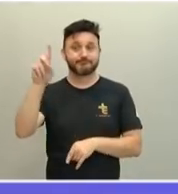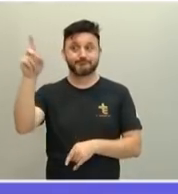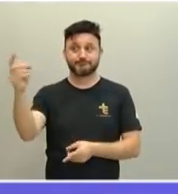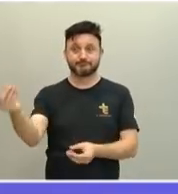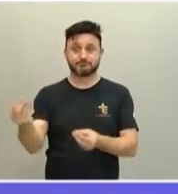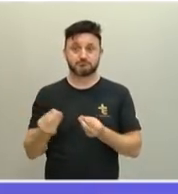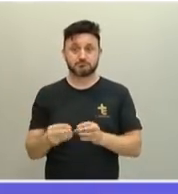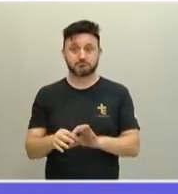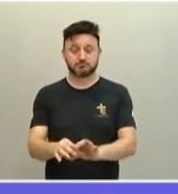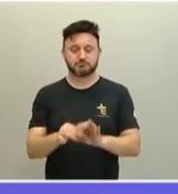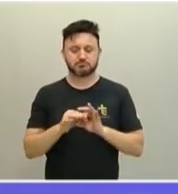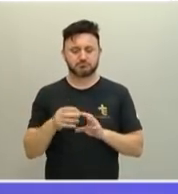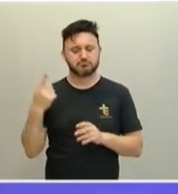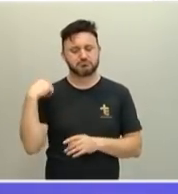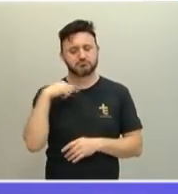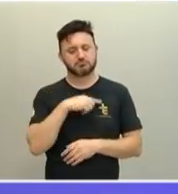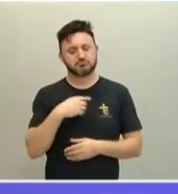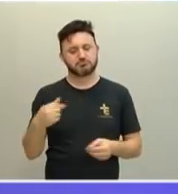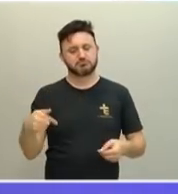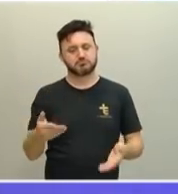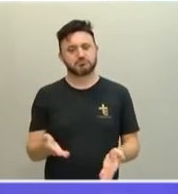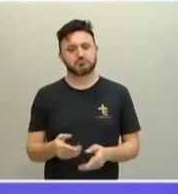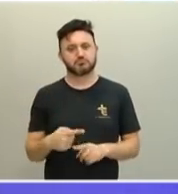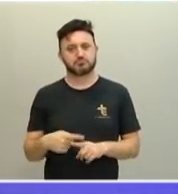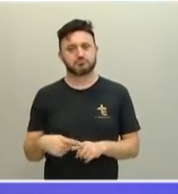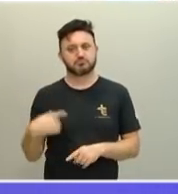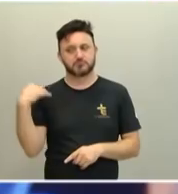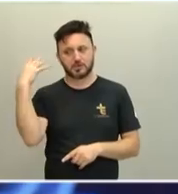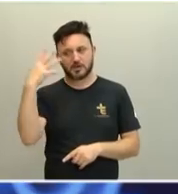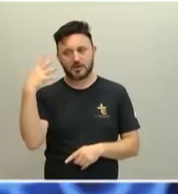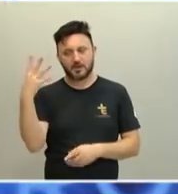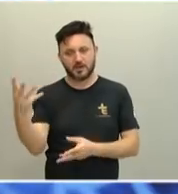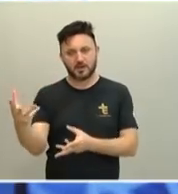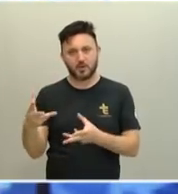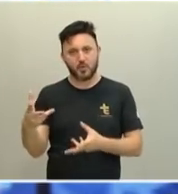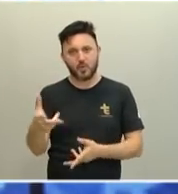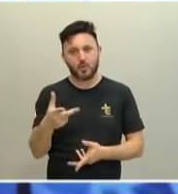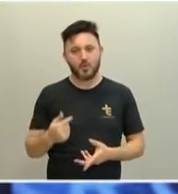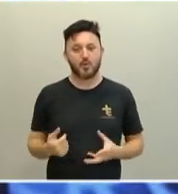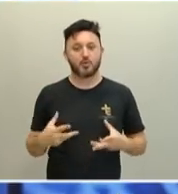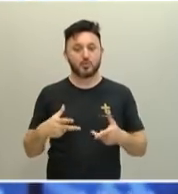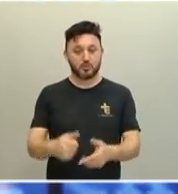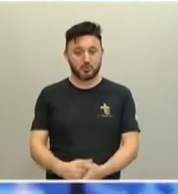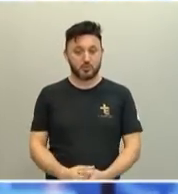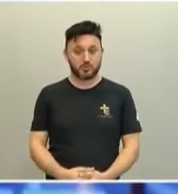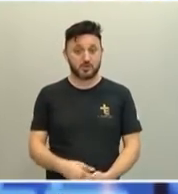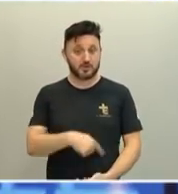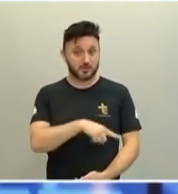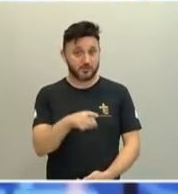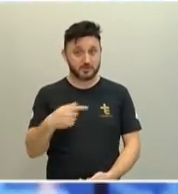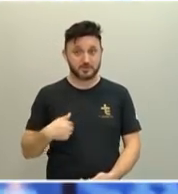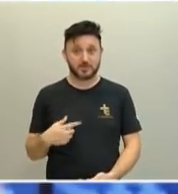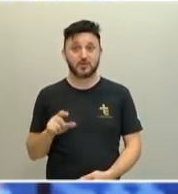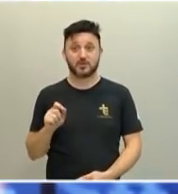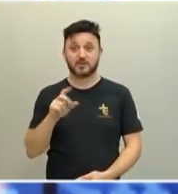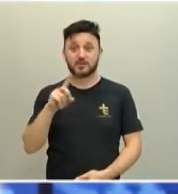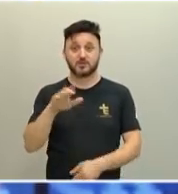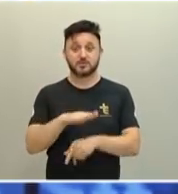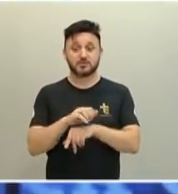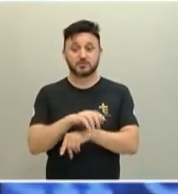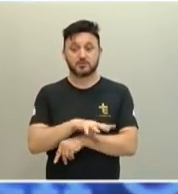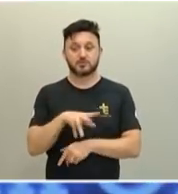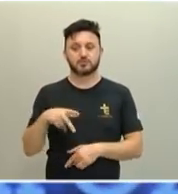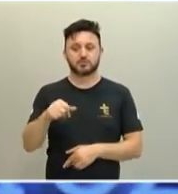hoje, Ele atraiu você até aqui hoje. Como diz João capítulo 6, ninguém vem a mim se o Pai não atrair. Então você foi atraído pelo Pai até Jesus.